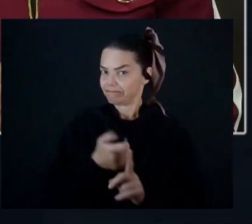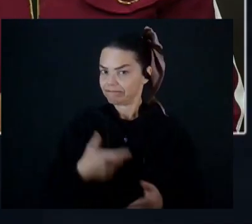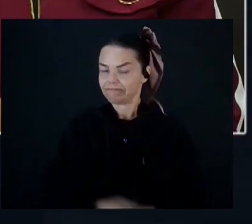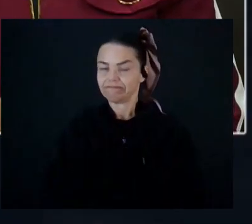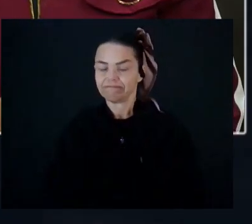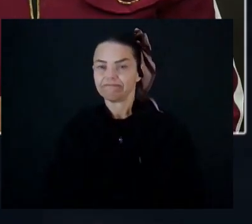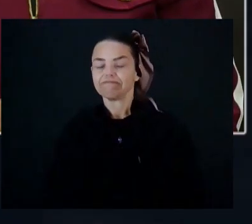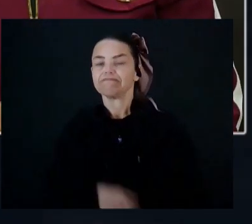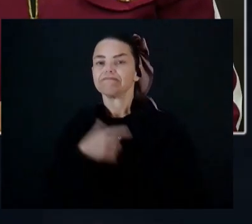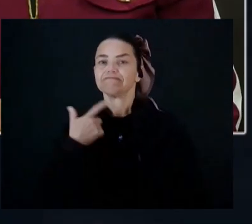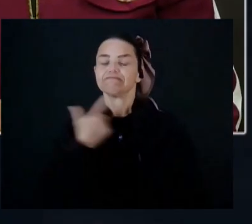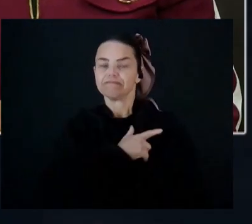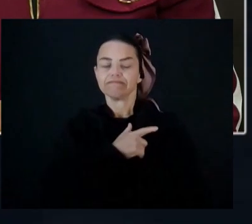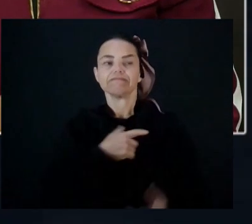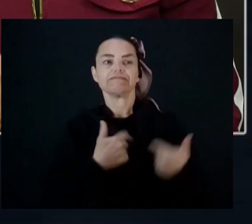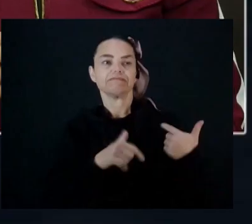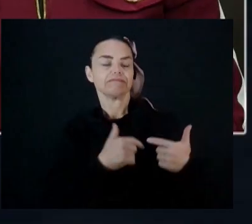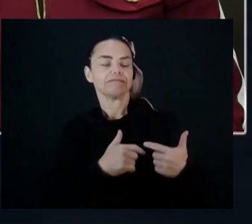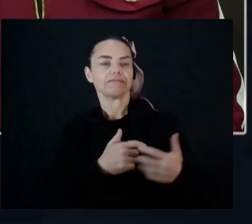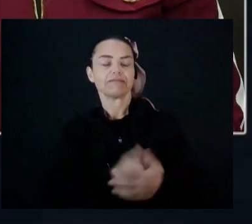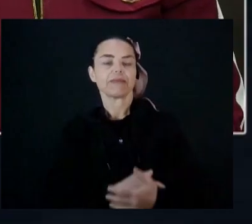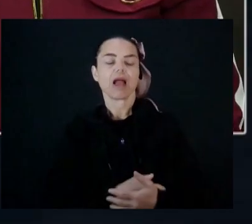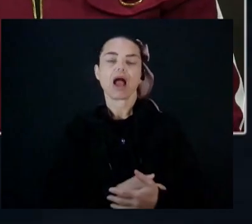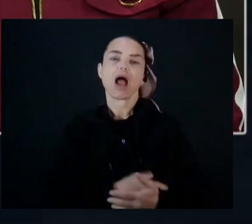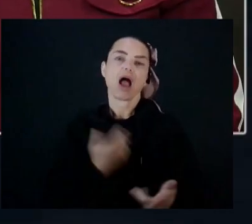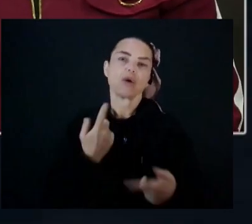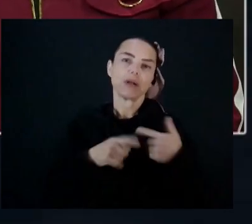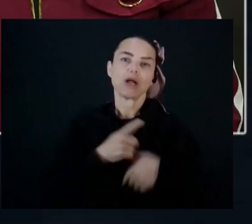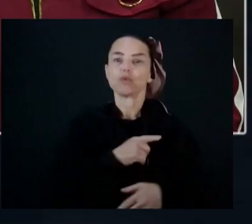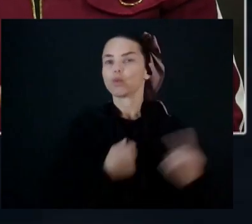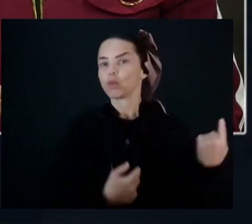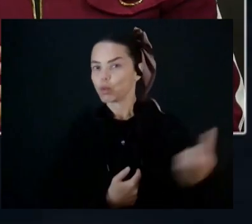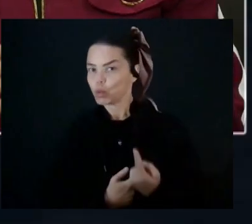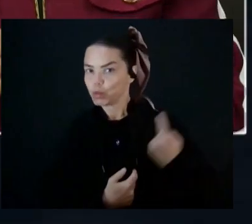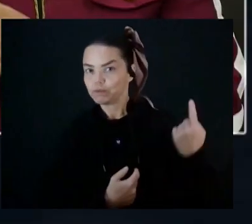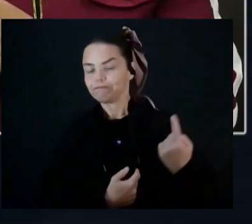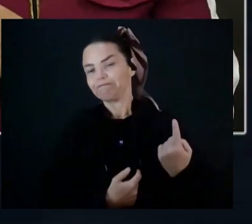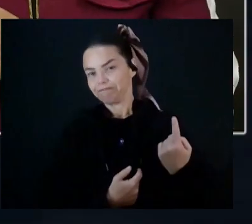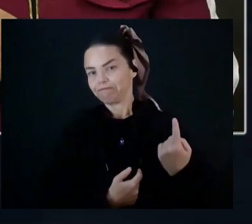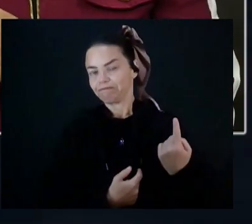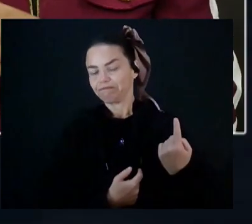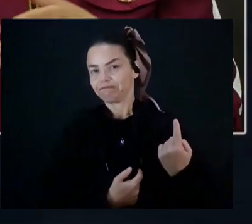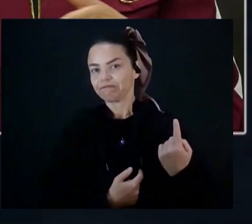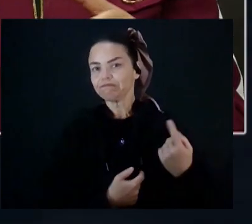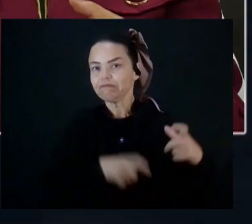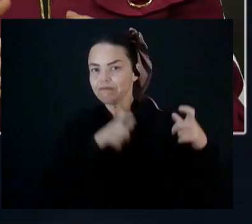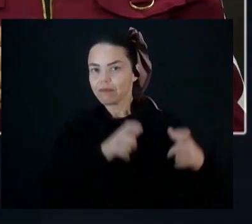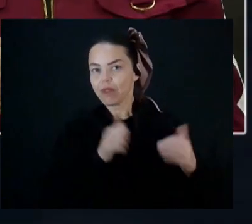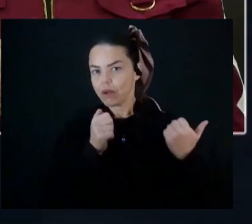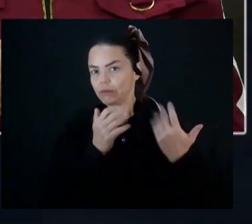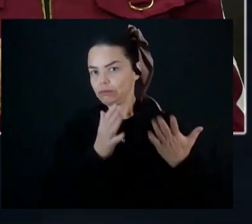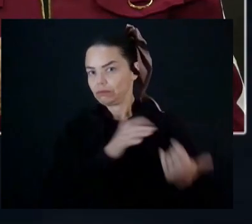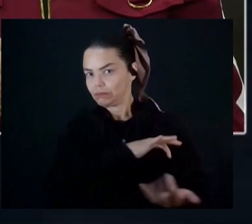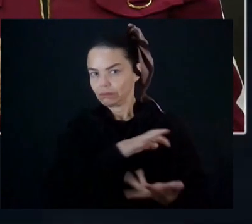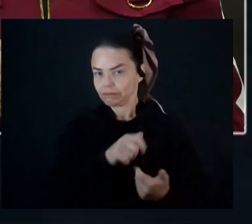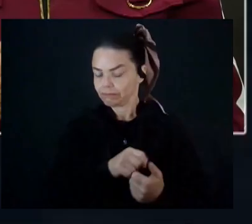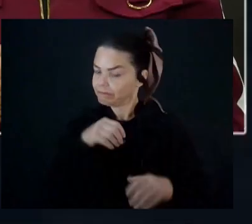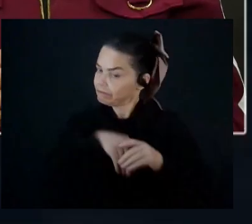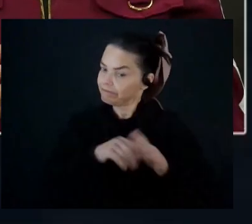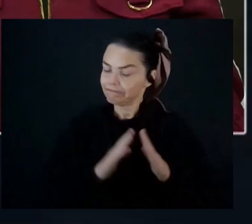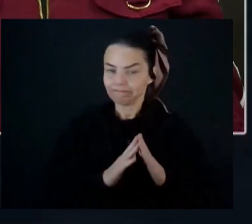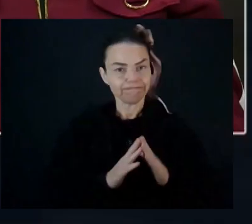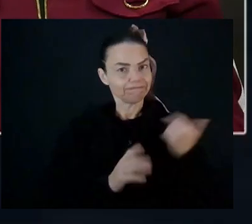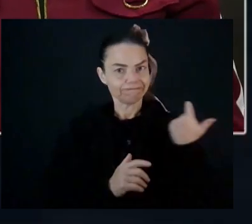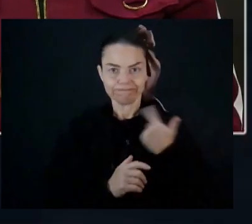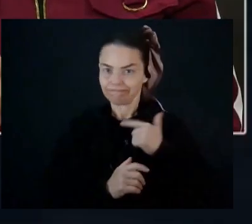bem pontuou a nossa psicóloga, e aí ela conseguiu sim um lugar lá fora, porque dentro de casa ela